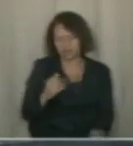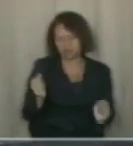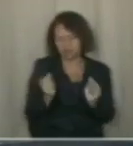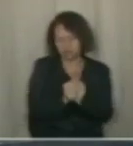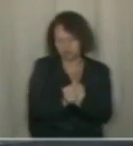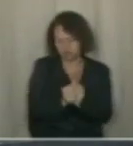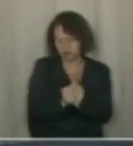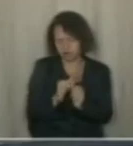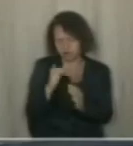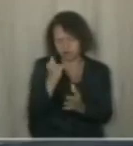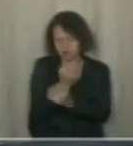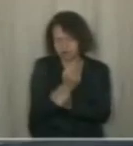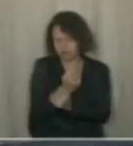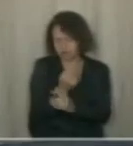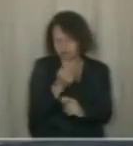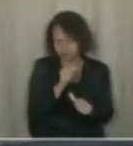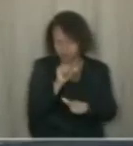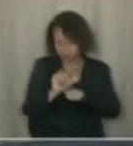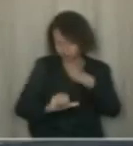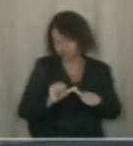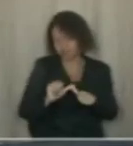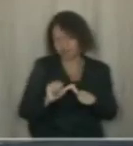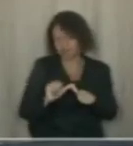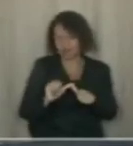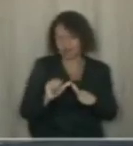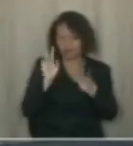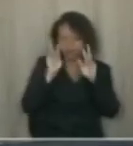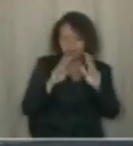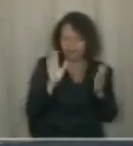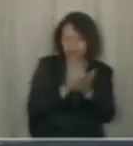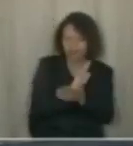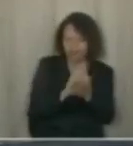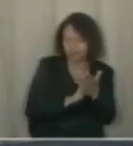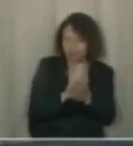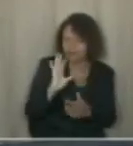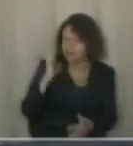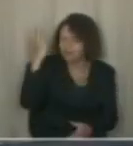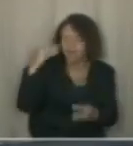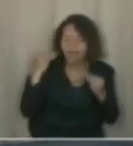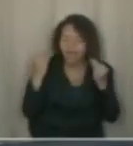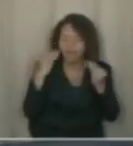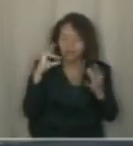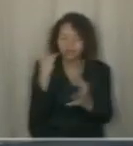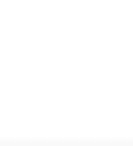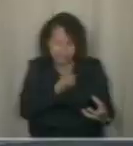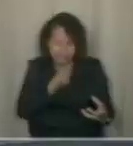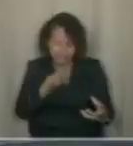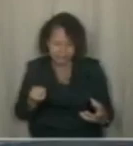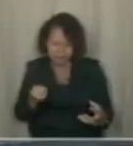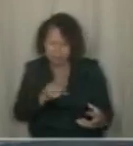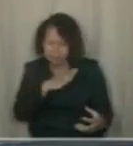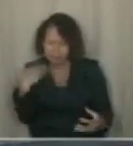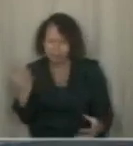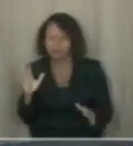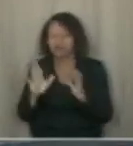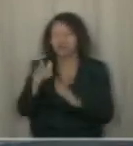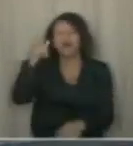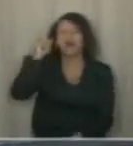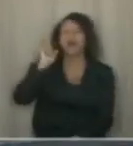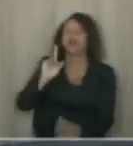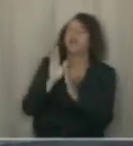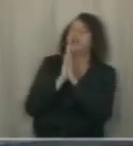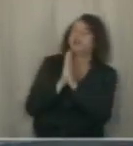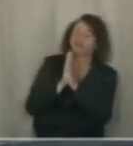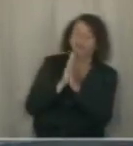Juntos pela Segurança. Eu não vi nada acontecer. Cadê a segurança do estado? Raquel Lira, governadora,